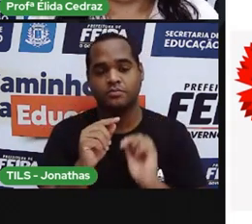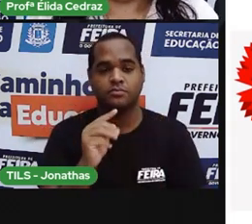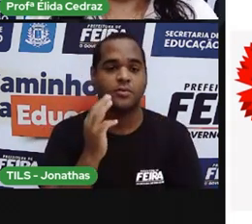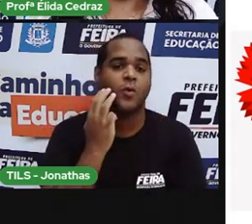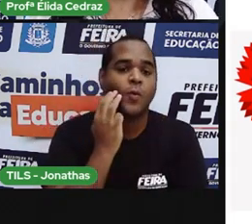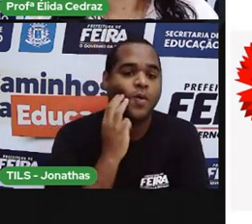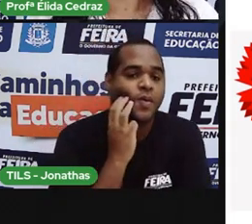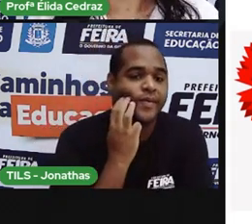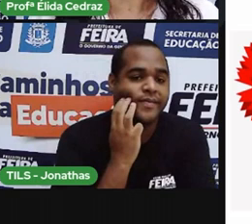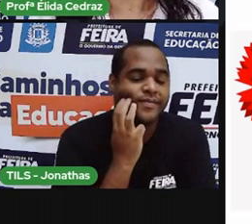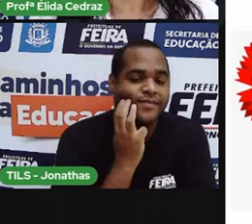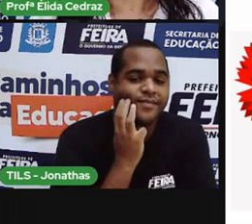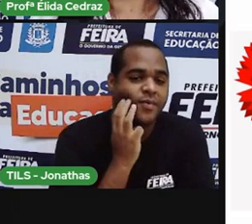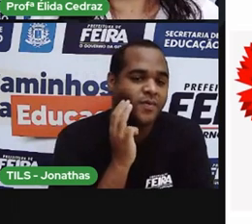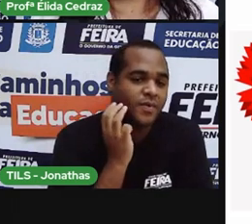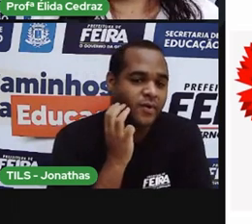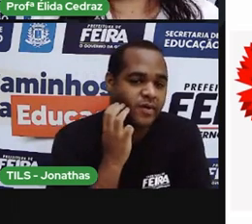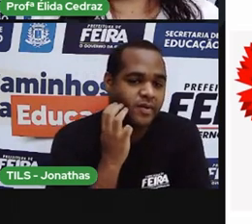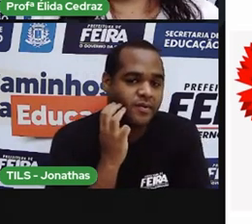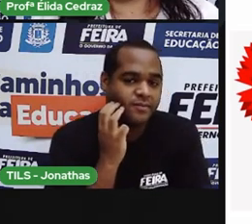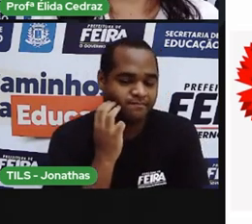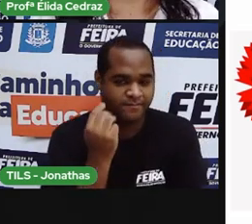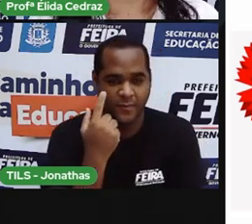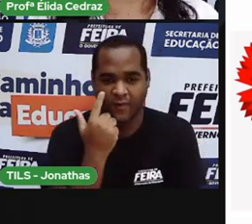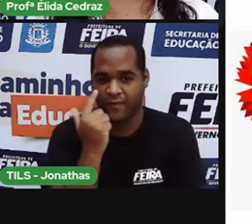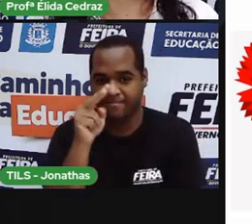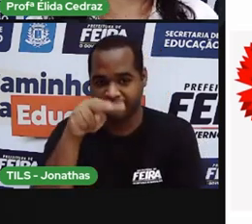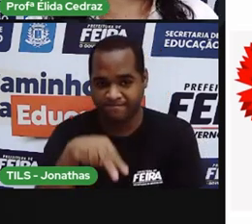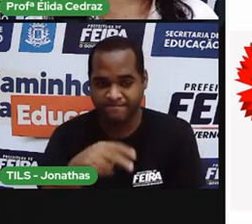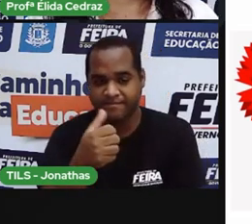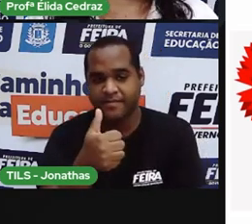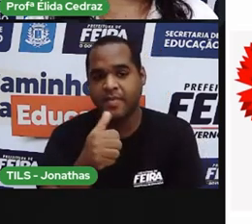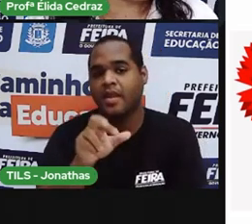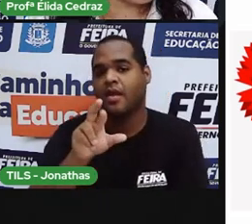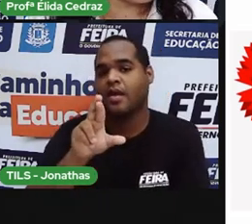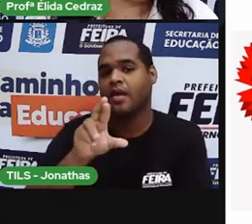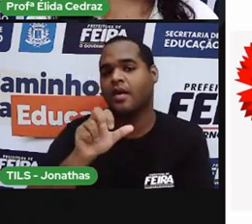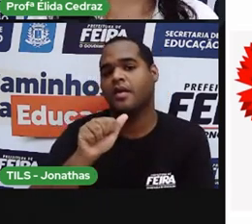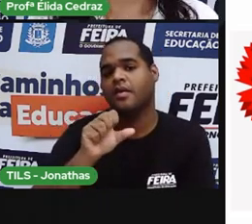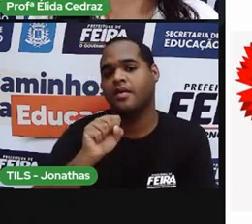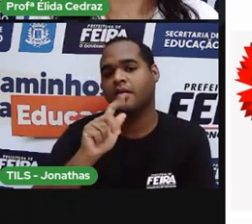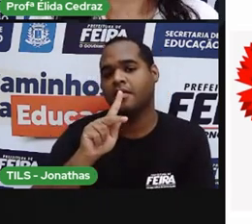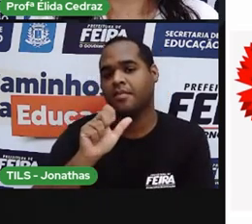rosa. Eu vou ler as palavras. Raspa,